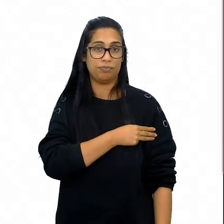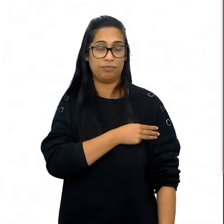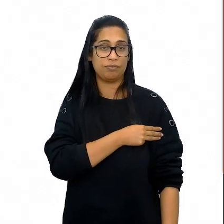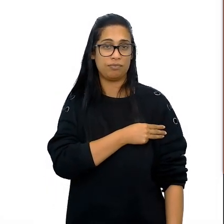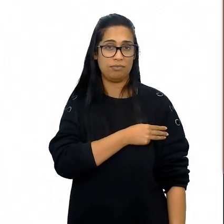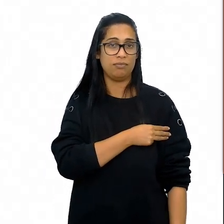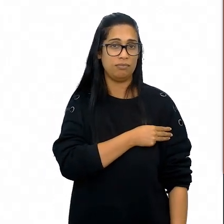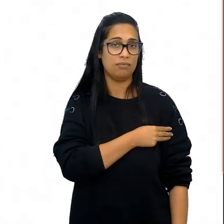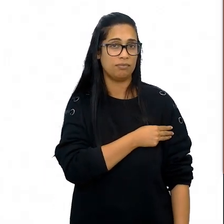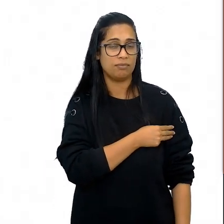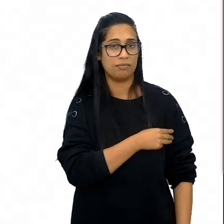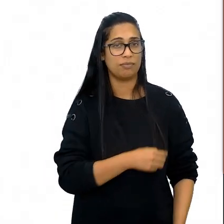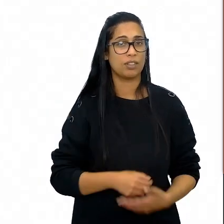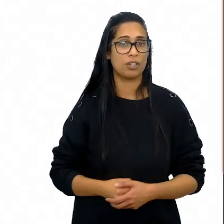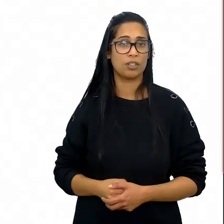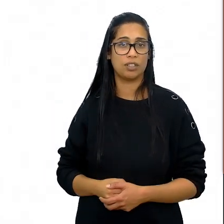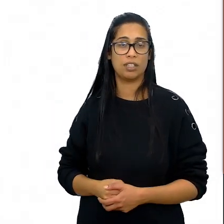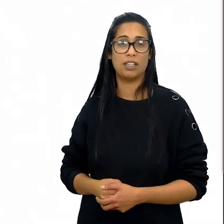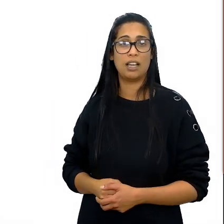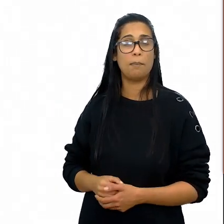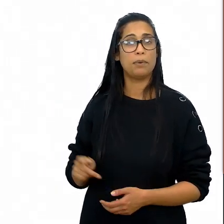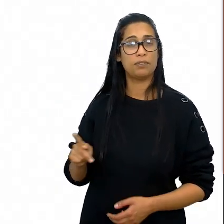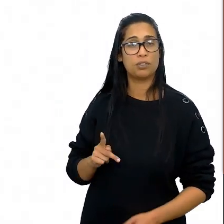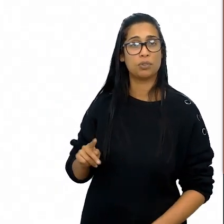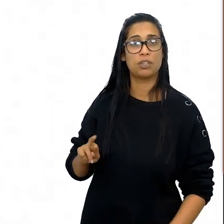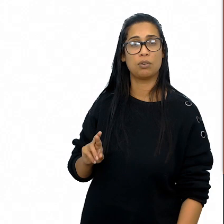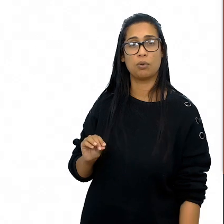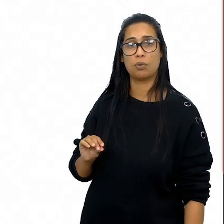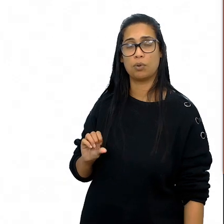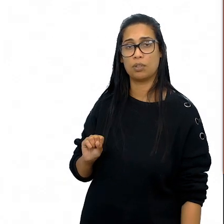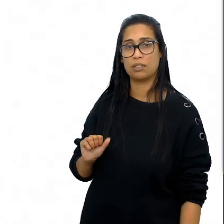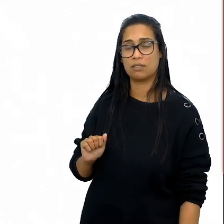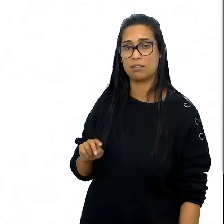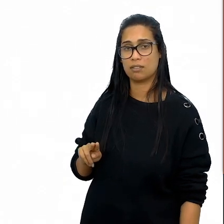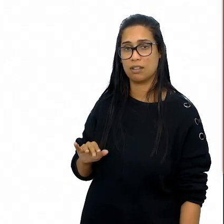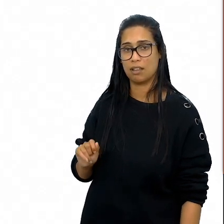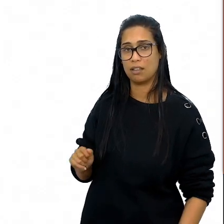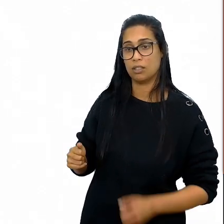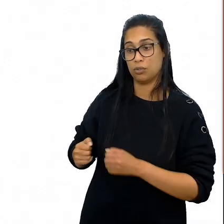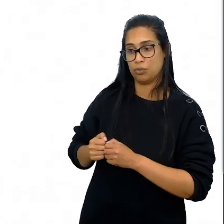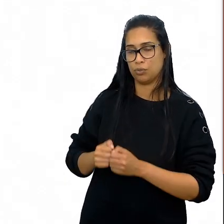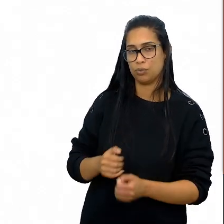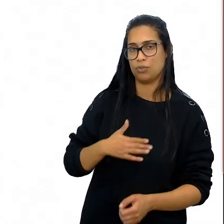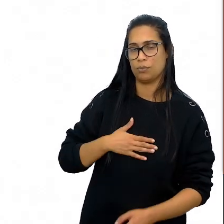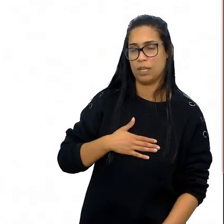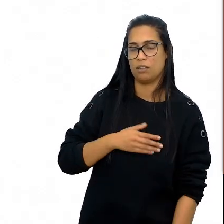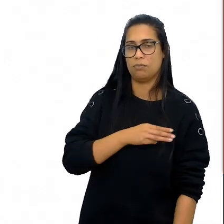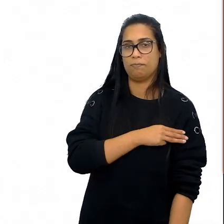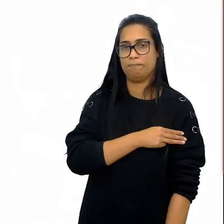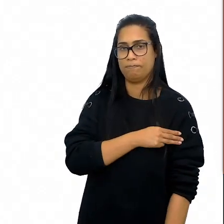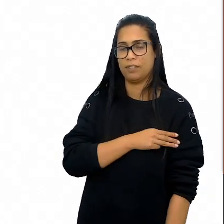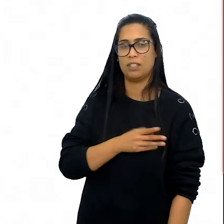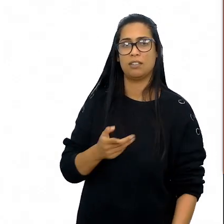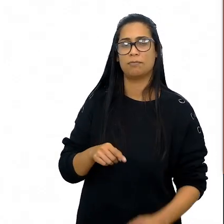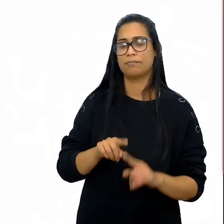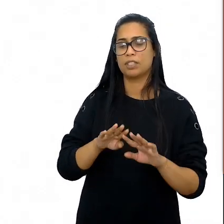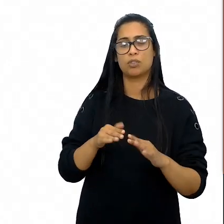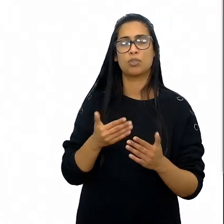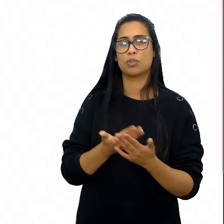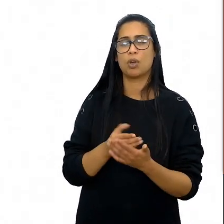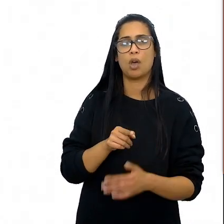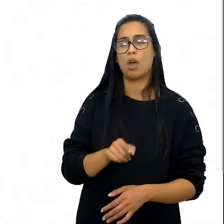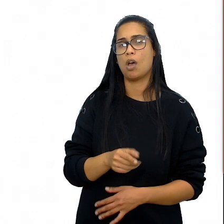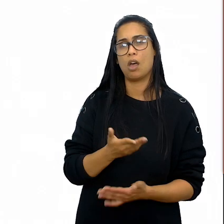Saudosa professora Rosana querida professora usar então é nós somos por ensino médio e que nós se encontramos lá